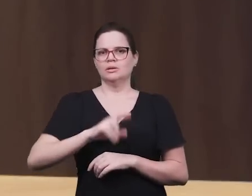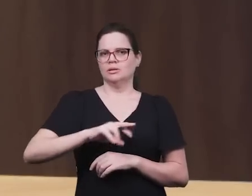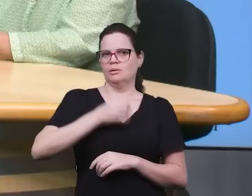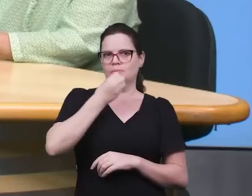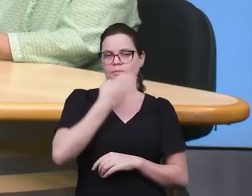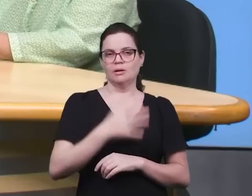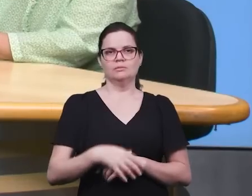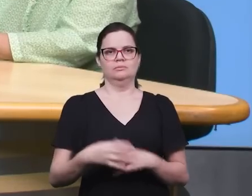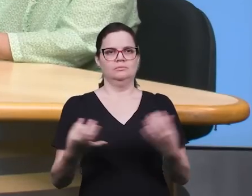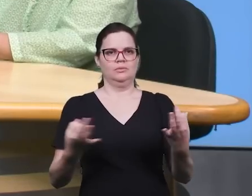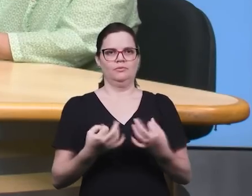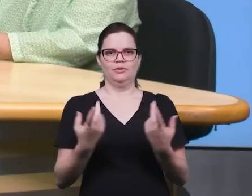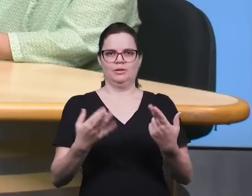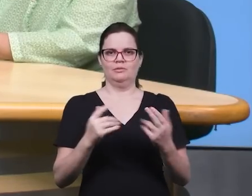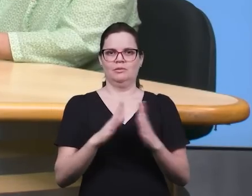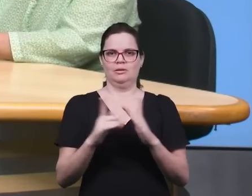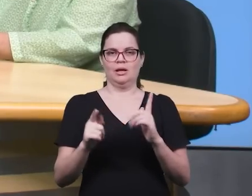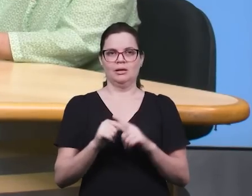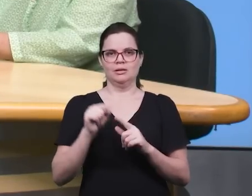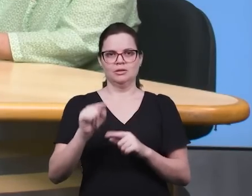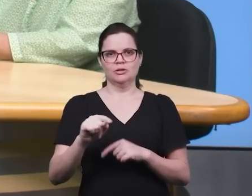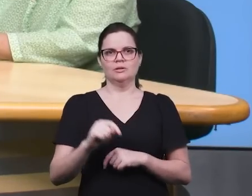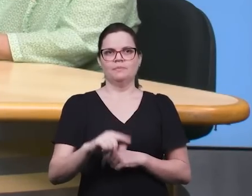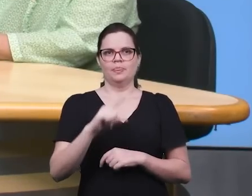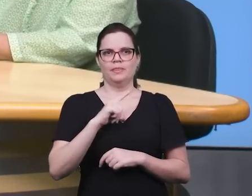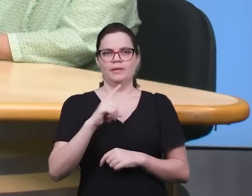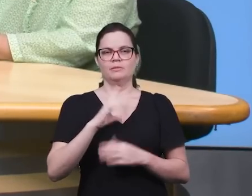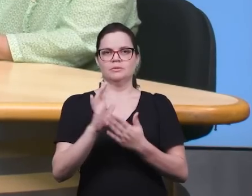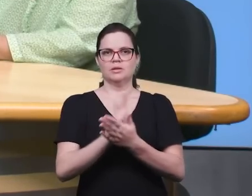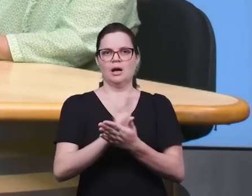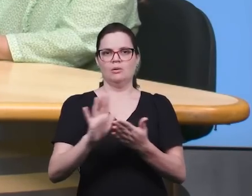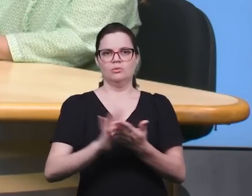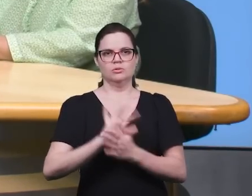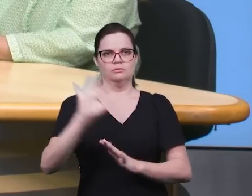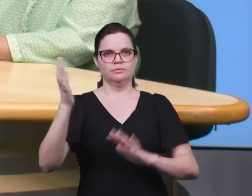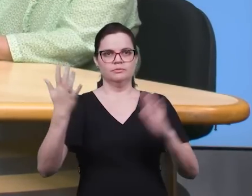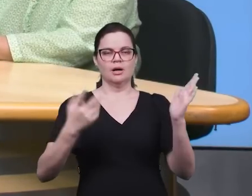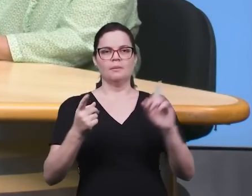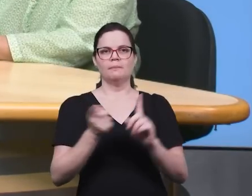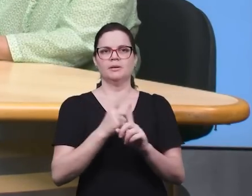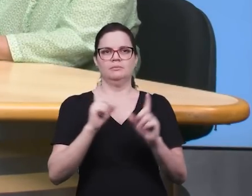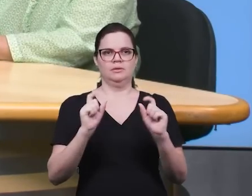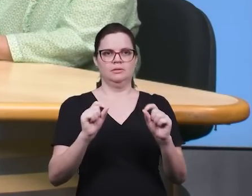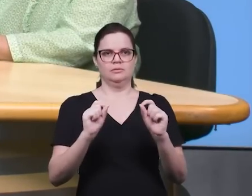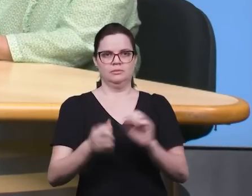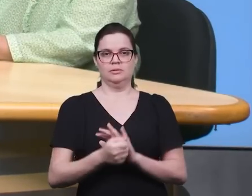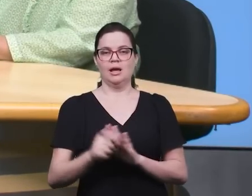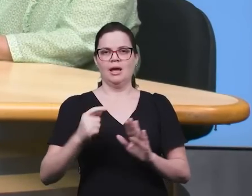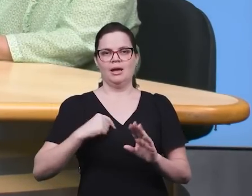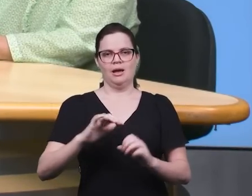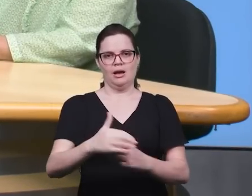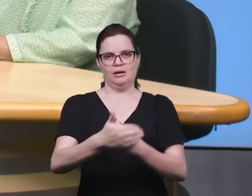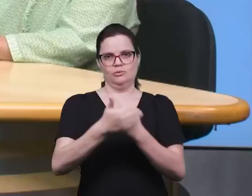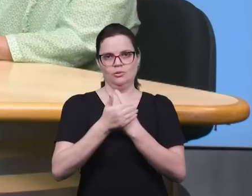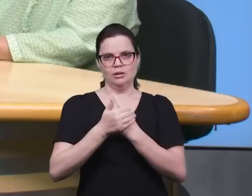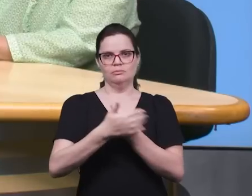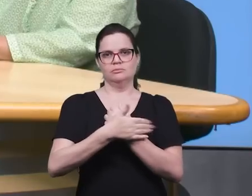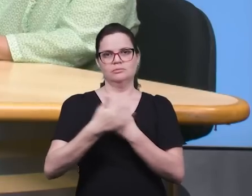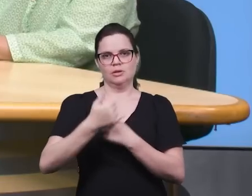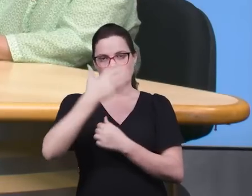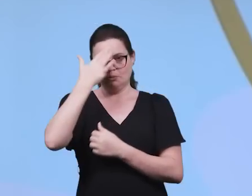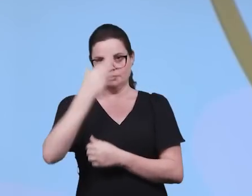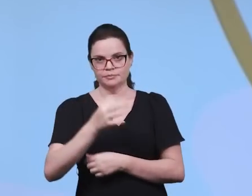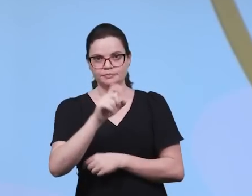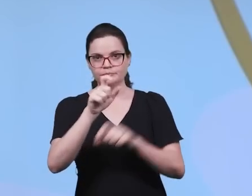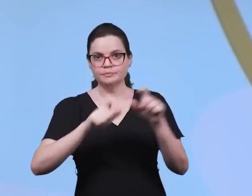né? Perfeito. O caso lá da igreja, nós temos 2, 3 casos e justamente o primeiro momento é de acolhimento e compreensão. Então